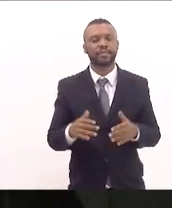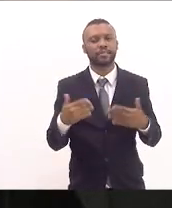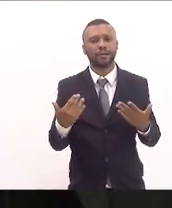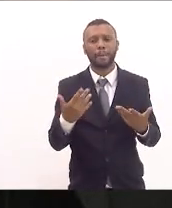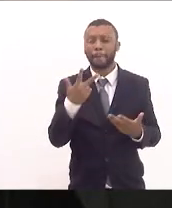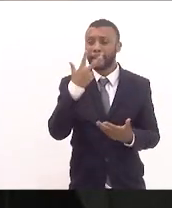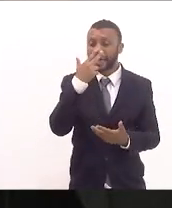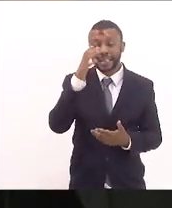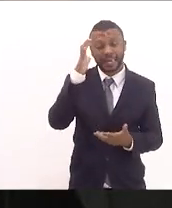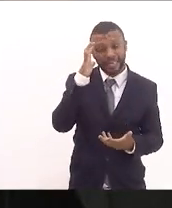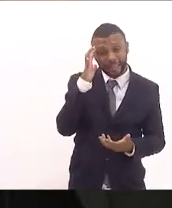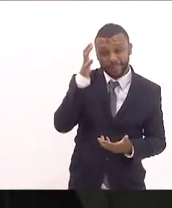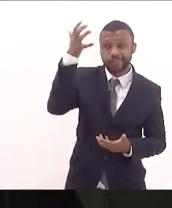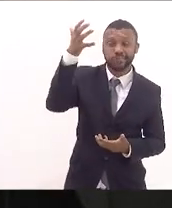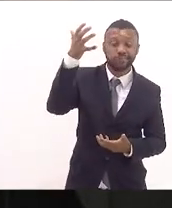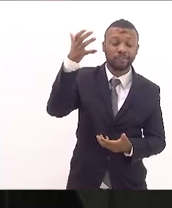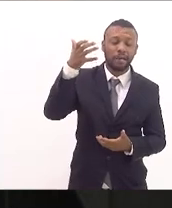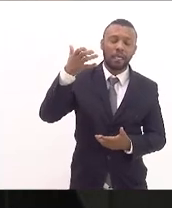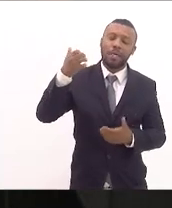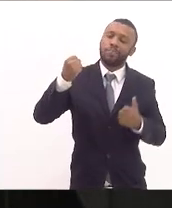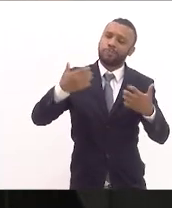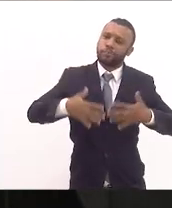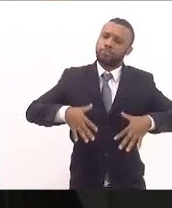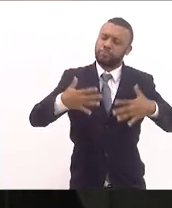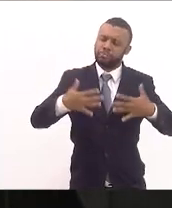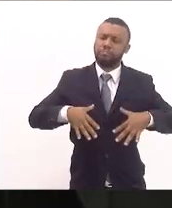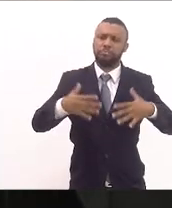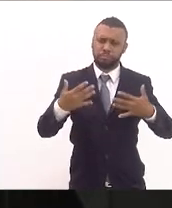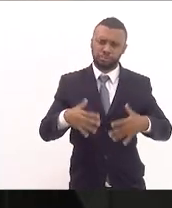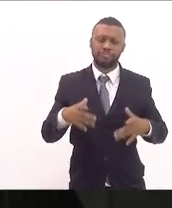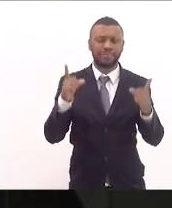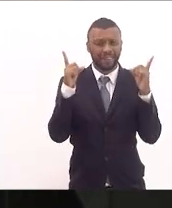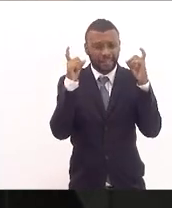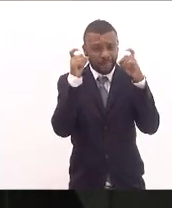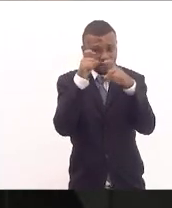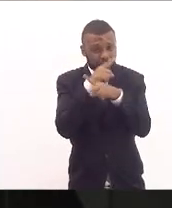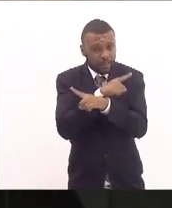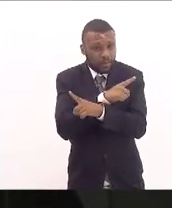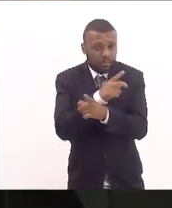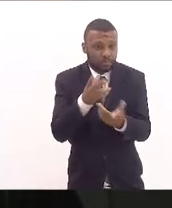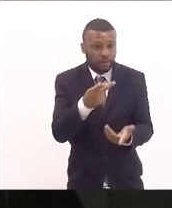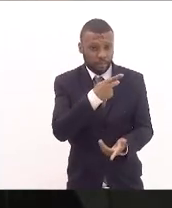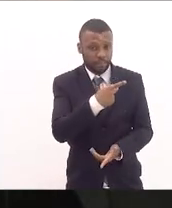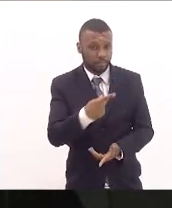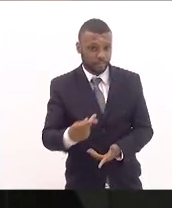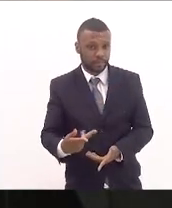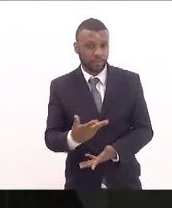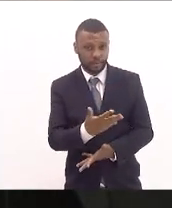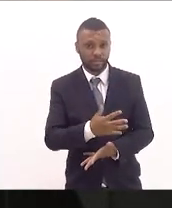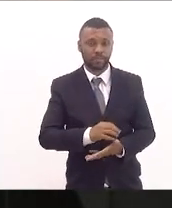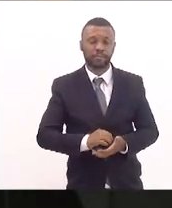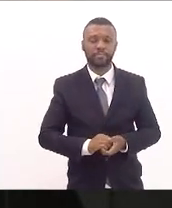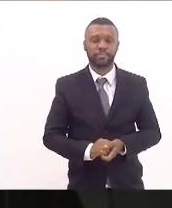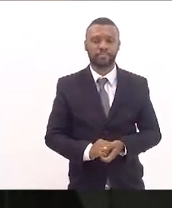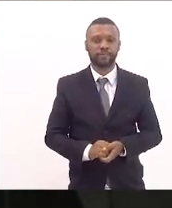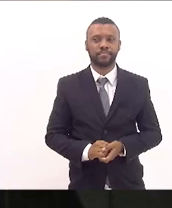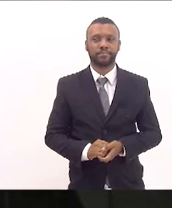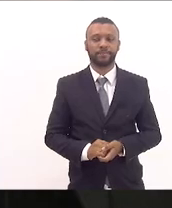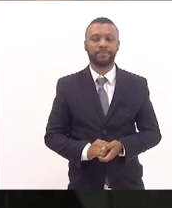esse quadro É desesperador senhora presidente E aí